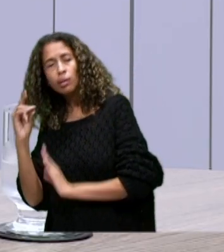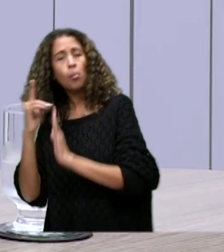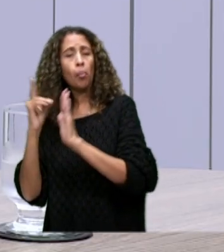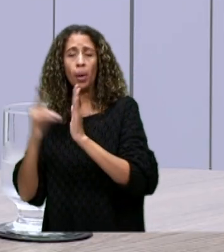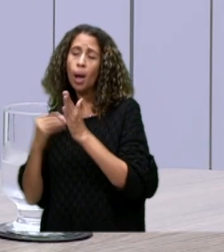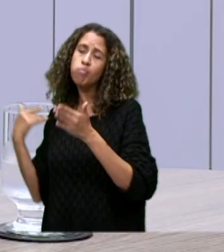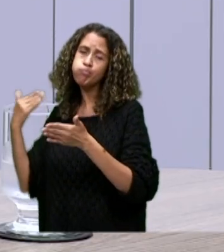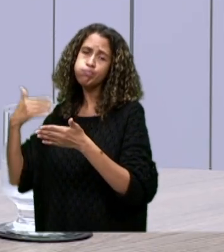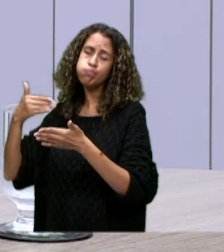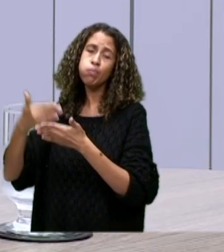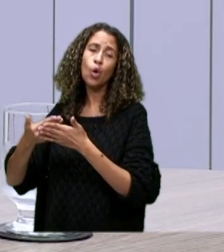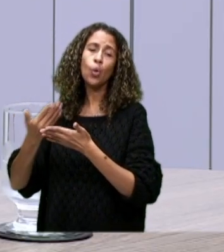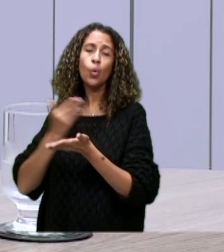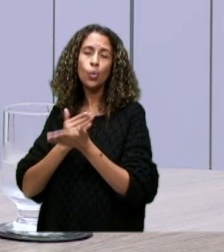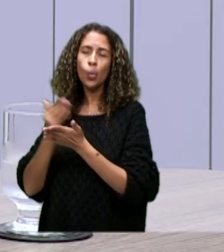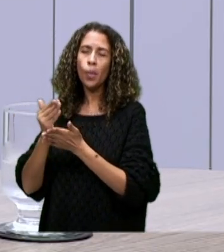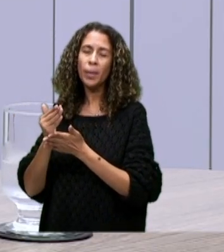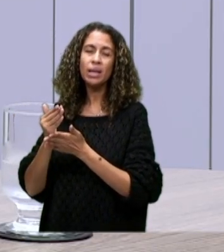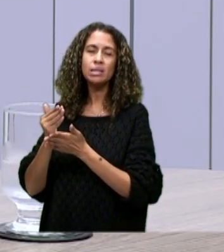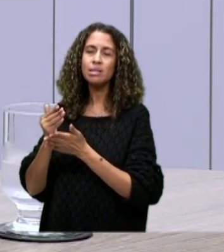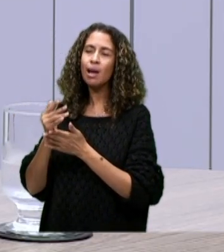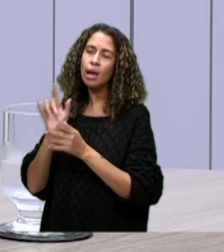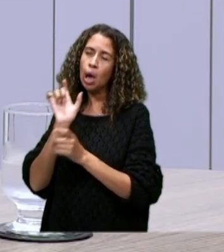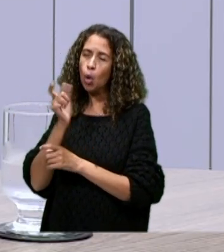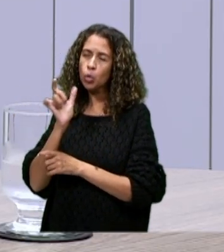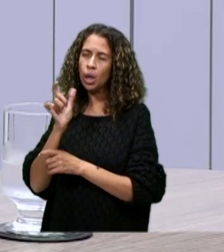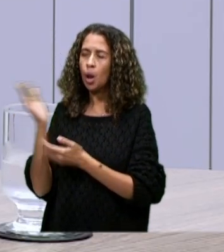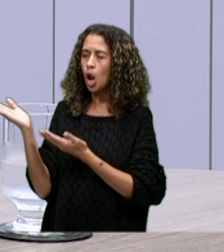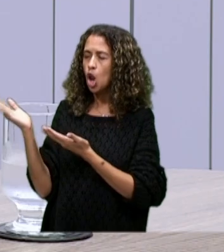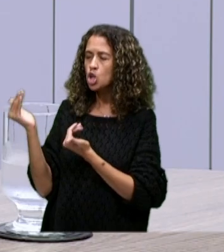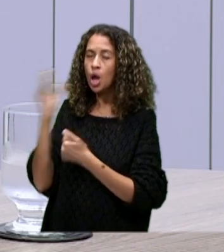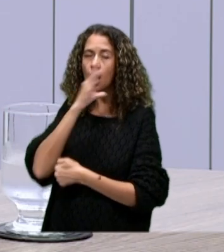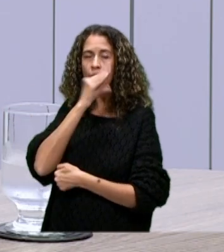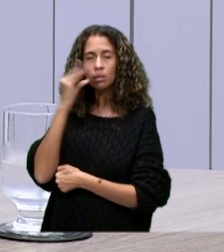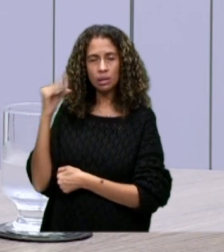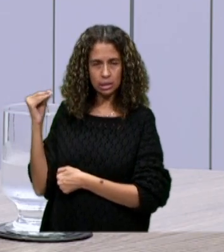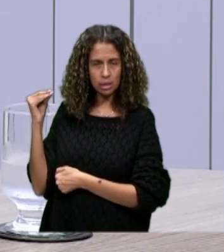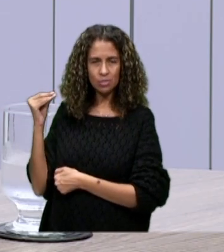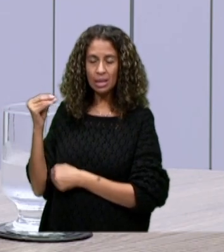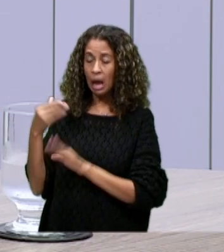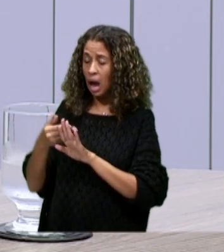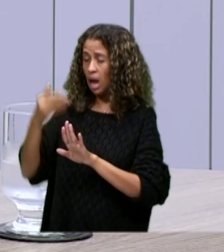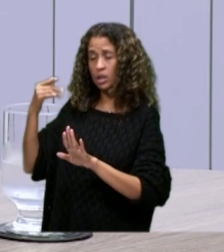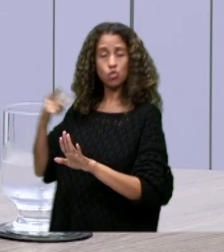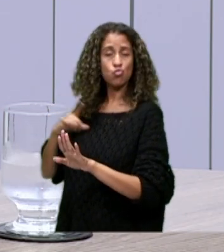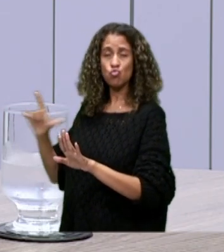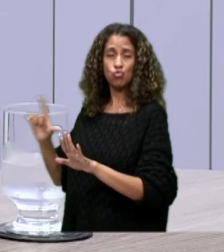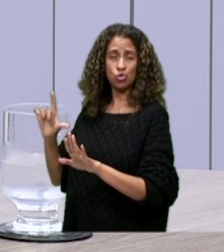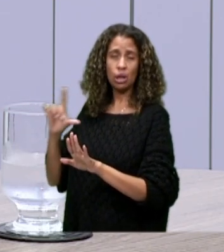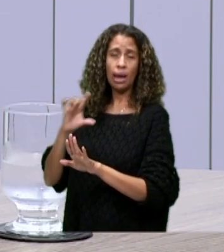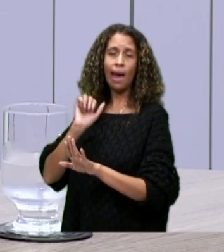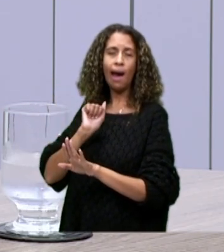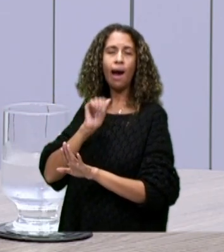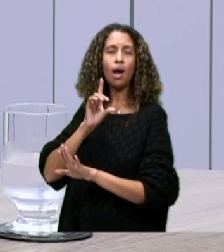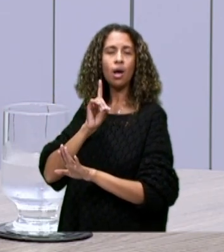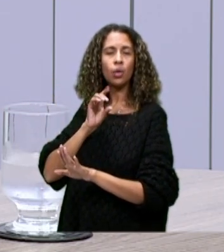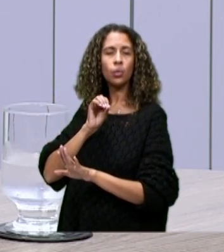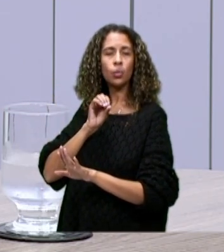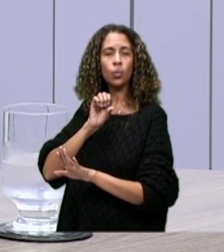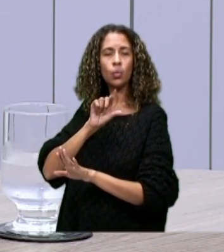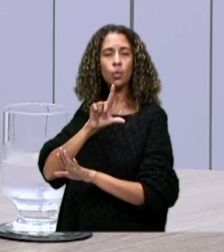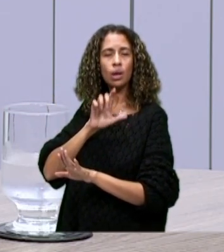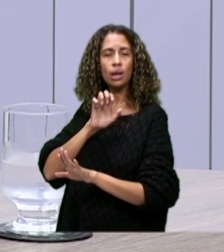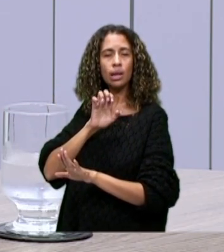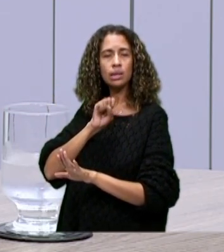essa generalização de adolescência, né? Não sei se foi anos 30, 40, que não existia. Para trás disso eu sei que não existia. Não lembro qual é a época que